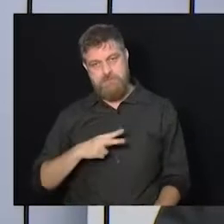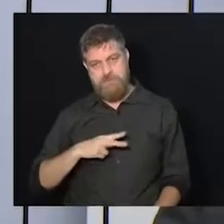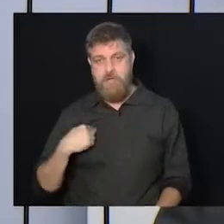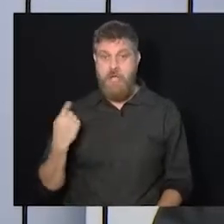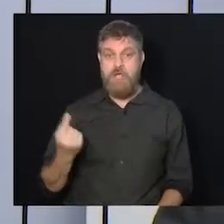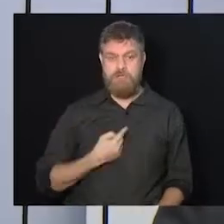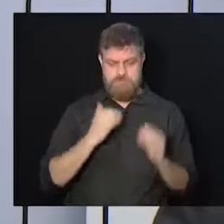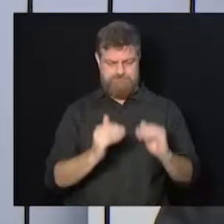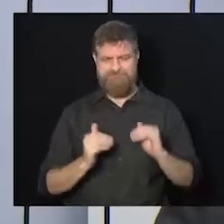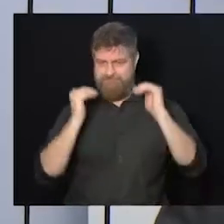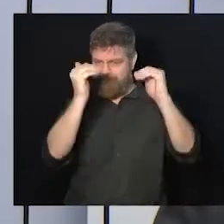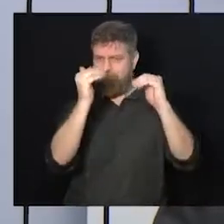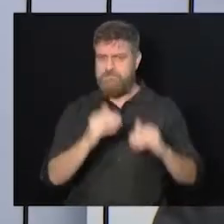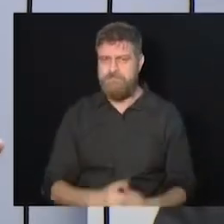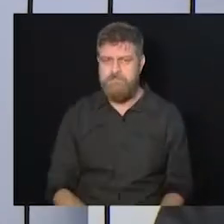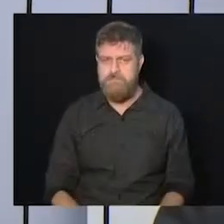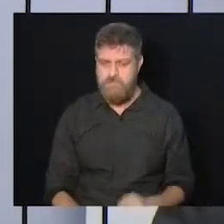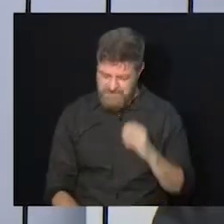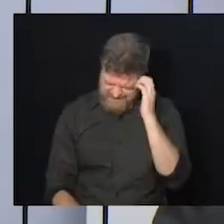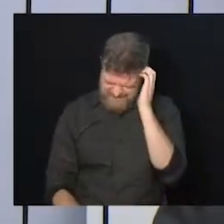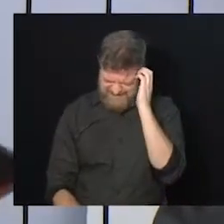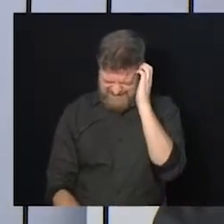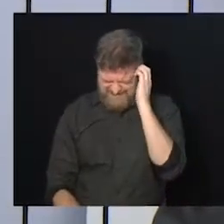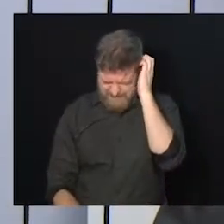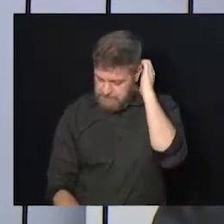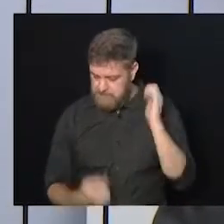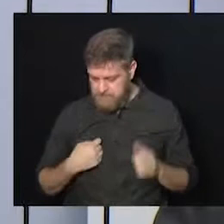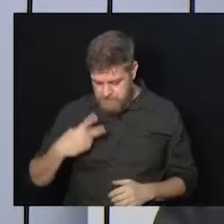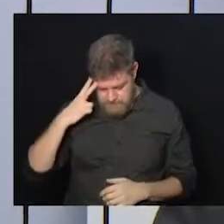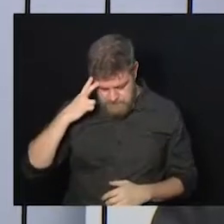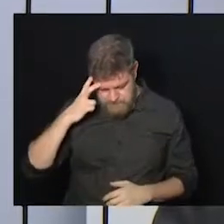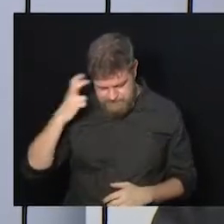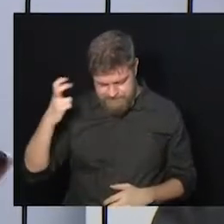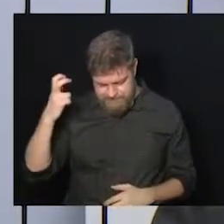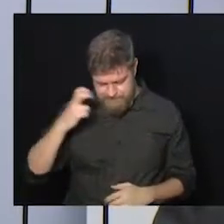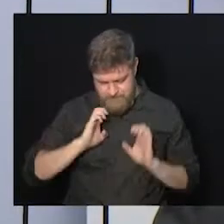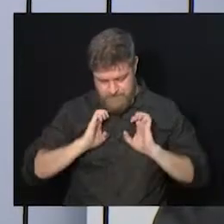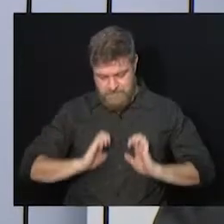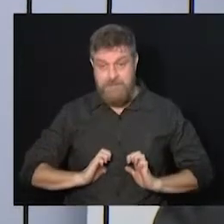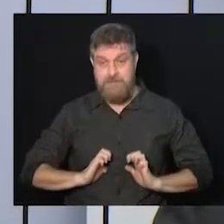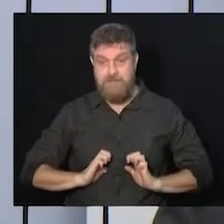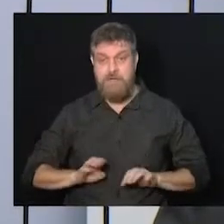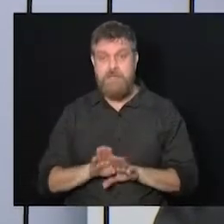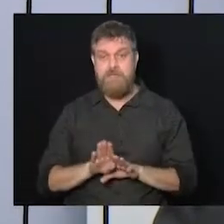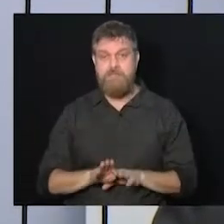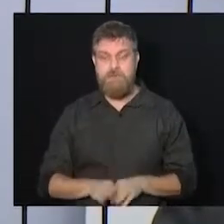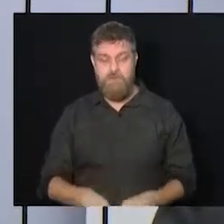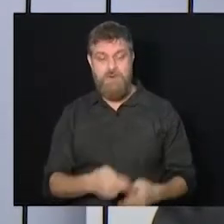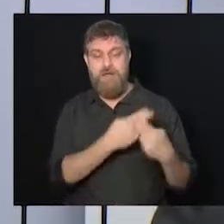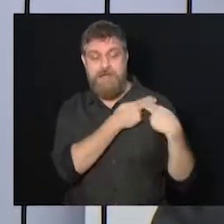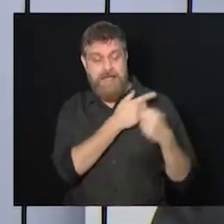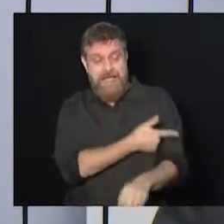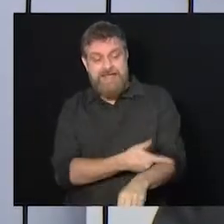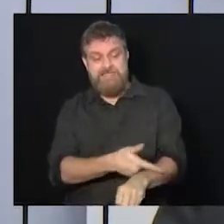nossa soberania com lucidez, com bom senso, né? E com patriotismo, pensando num